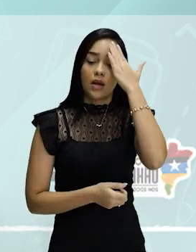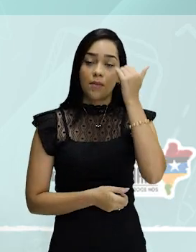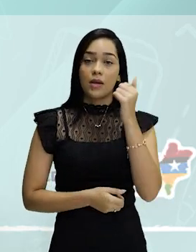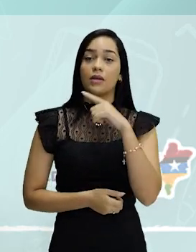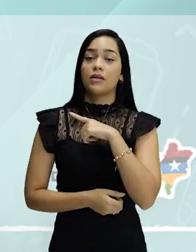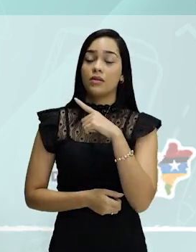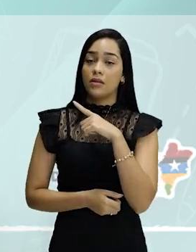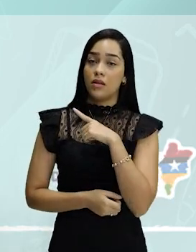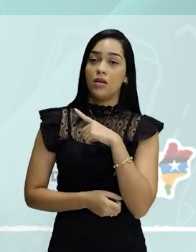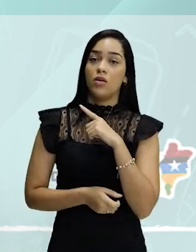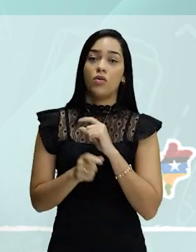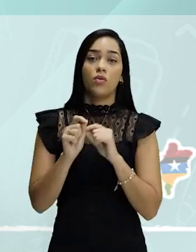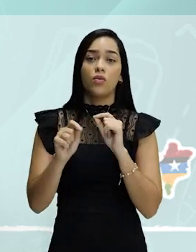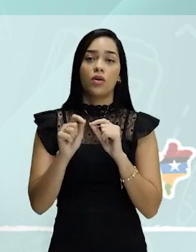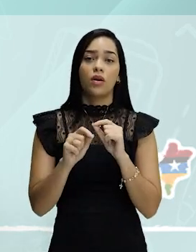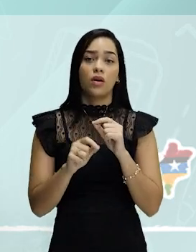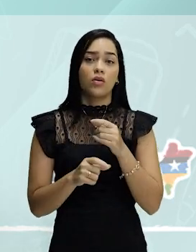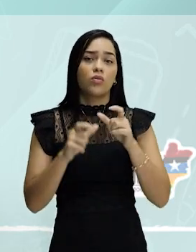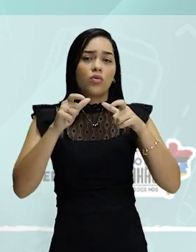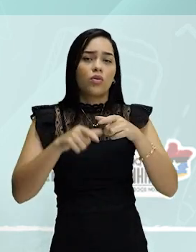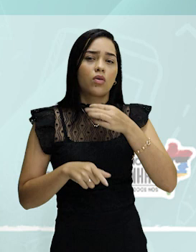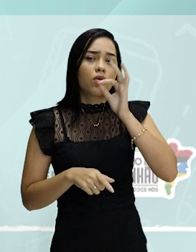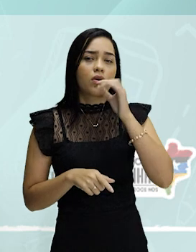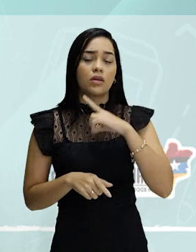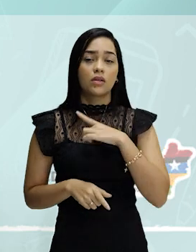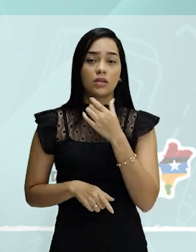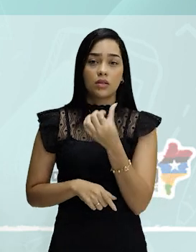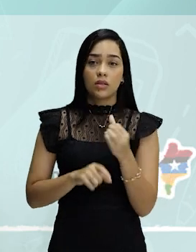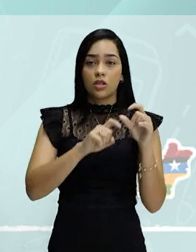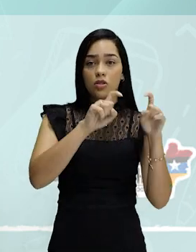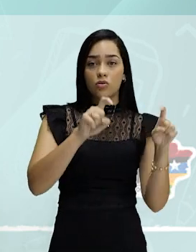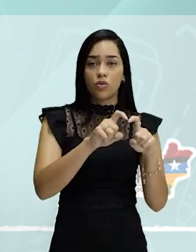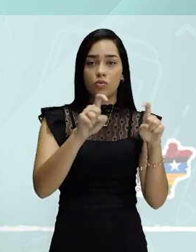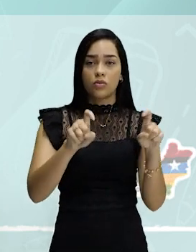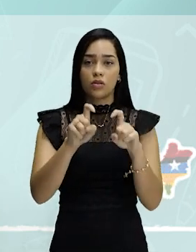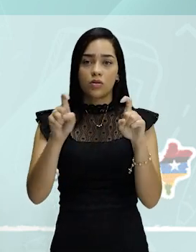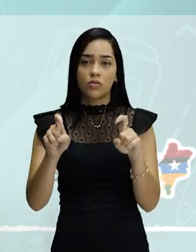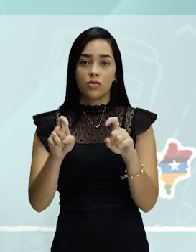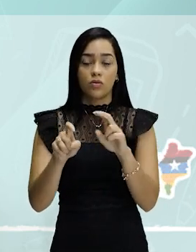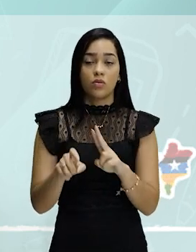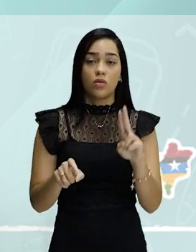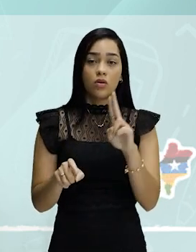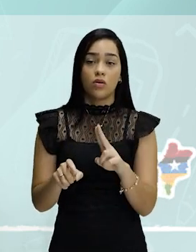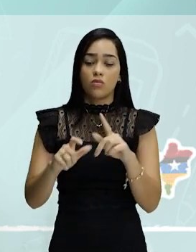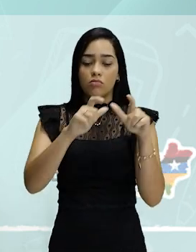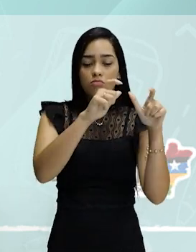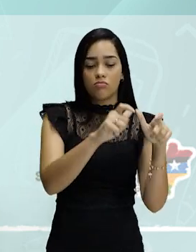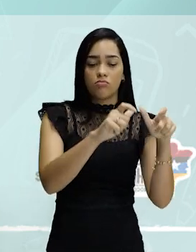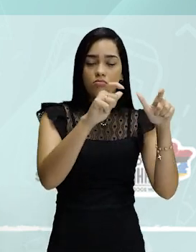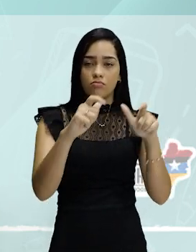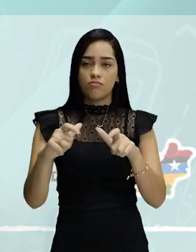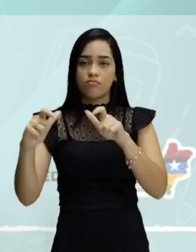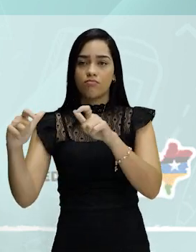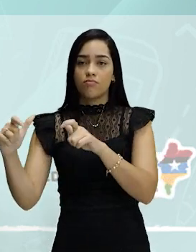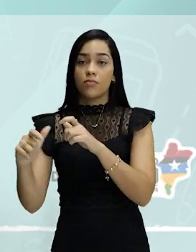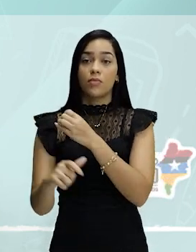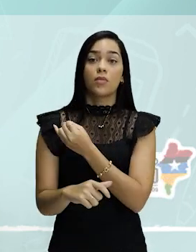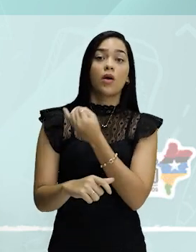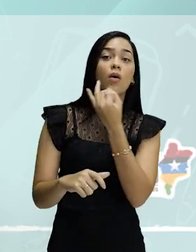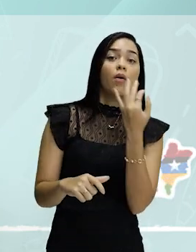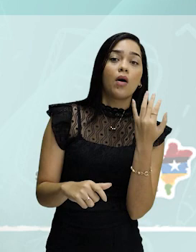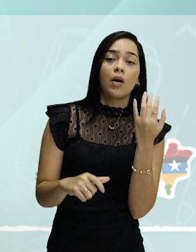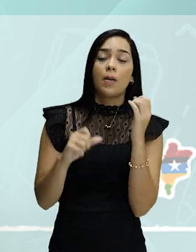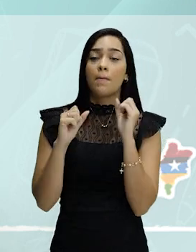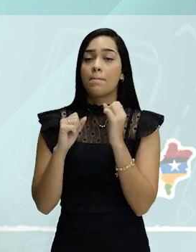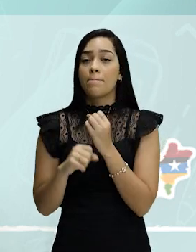que estão disponíveis no cybercafé 6 computadores, localizados lado a lado. De quantas